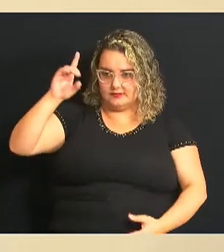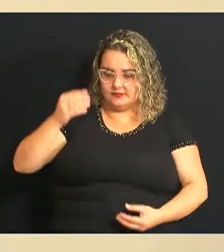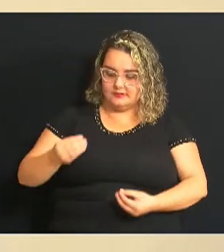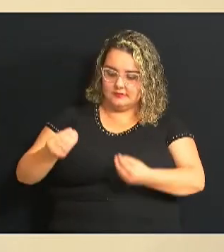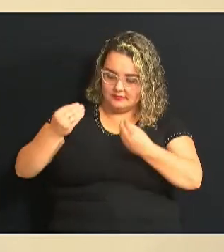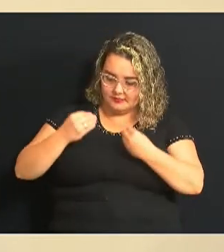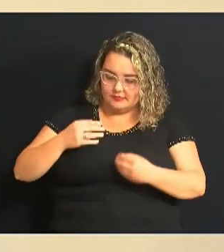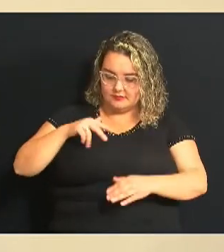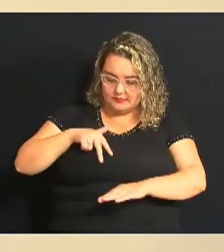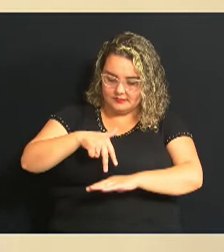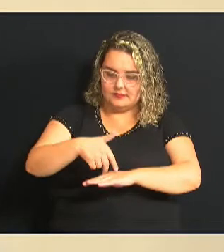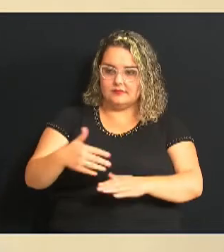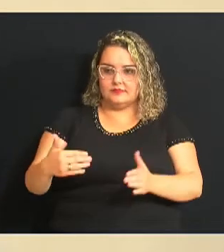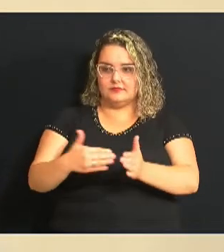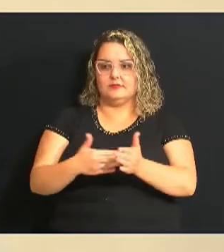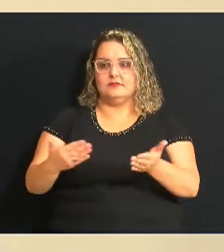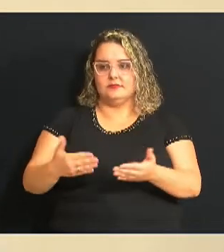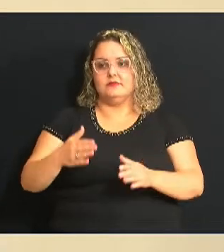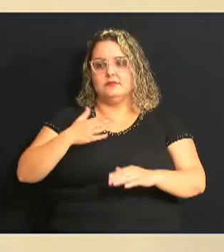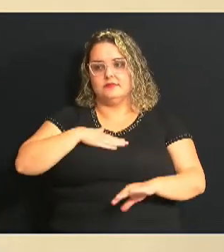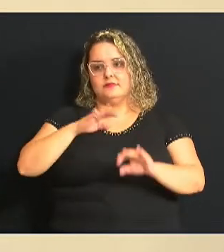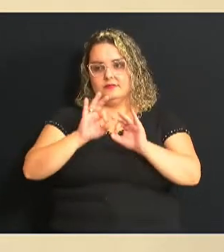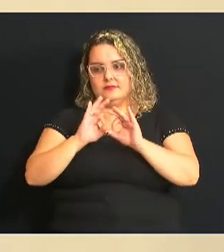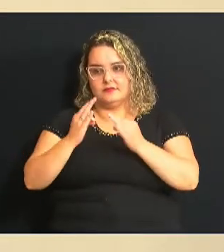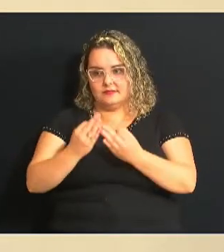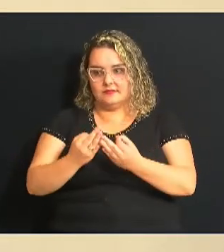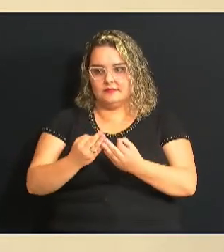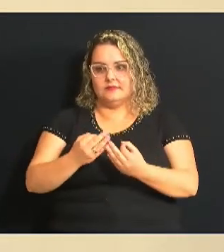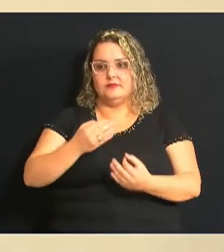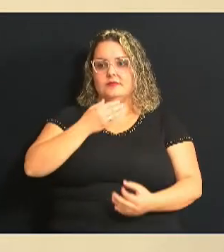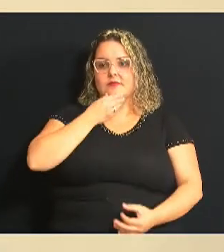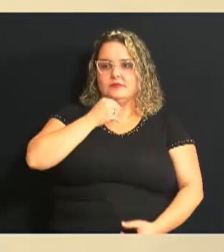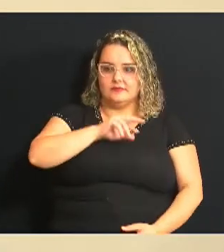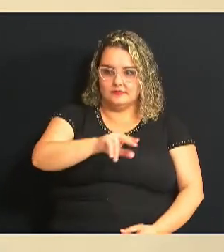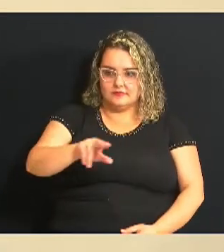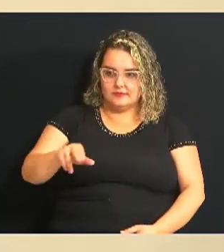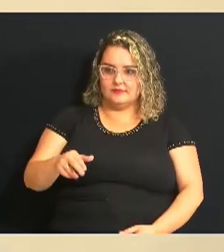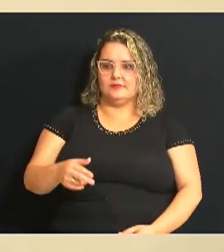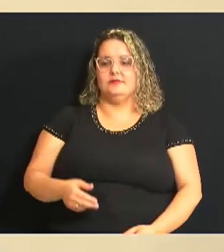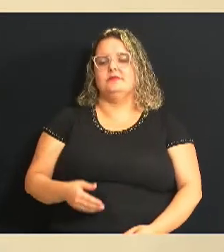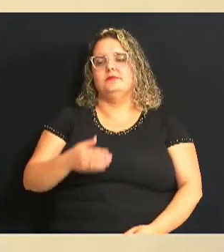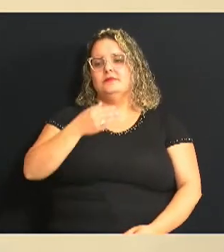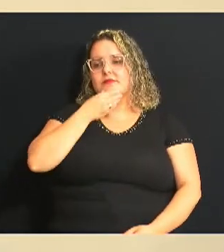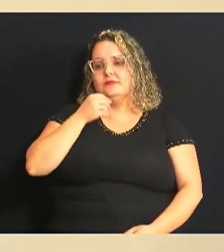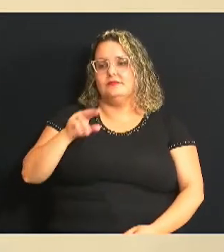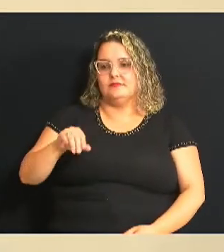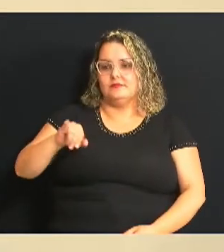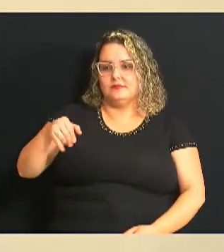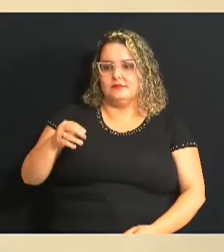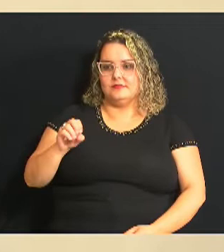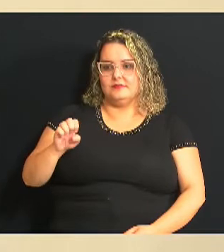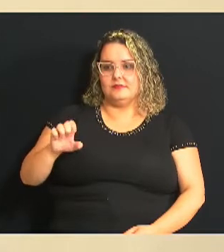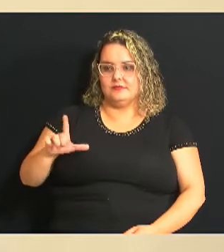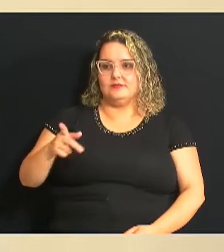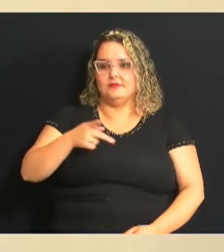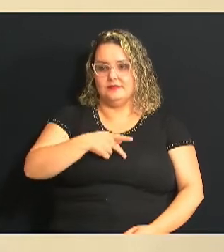aqui. Agradeço a minha família, meus irmãos, inclusive meu irmão está aqui, mãe Joel, pastor,